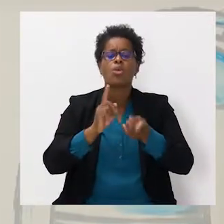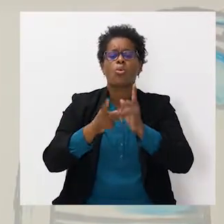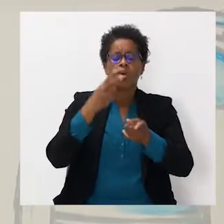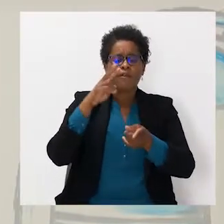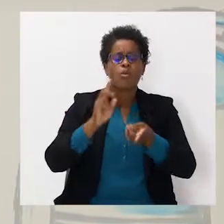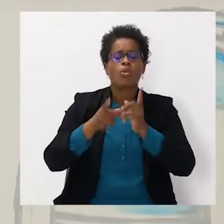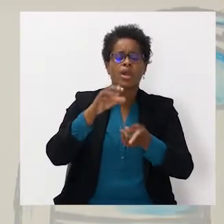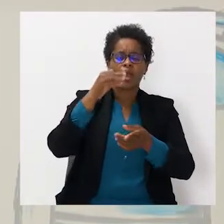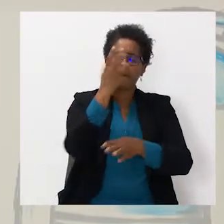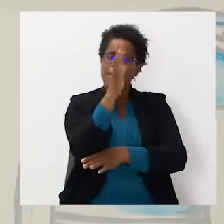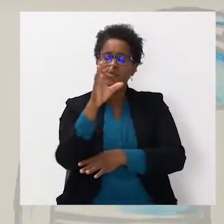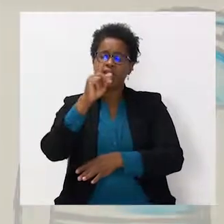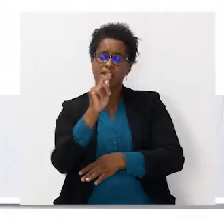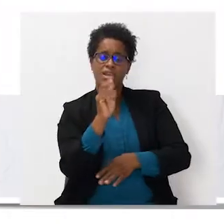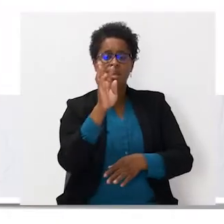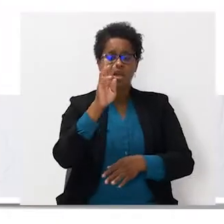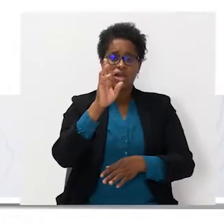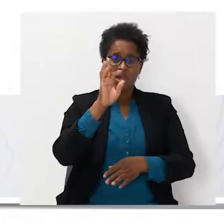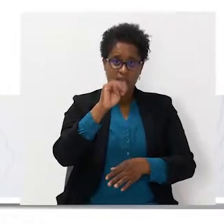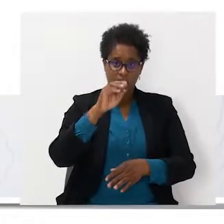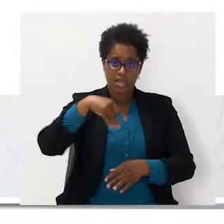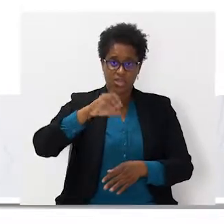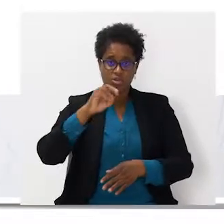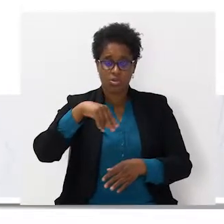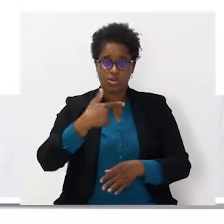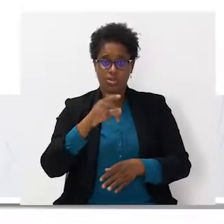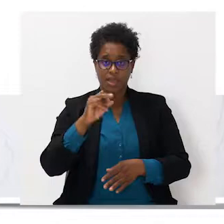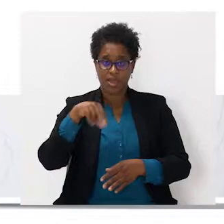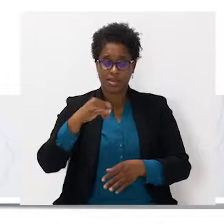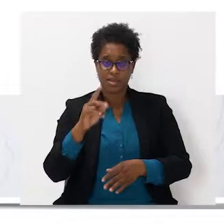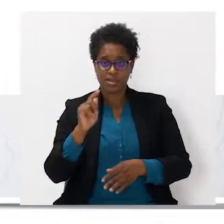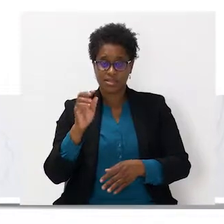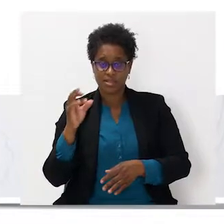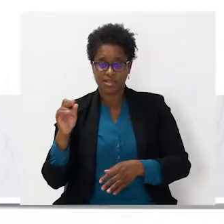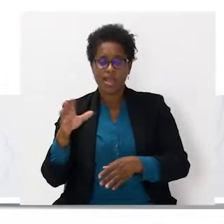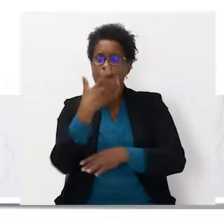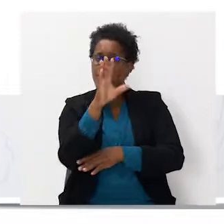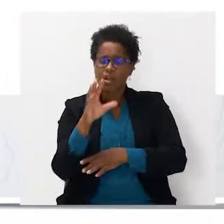significa plantas espontâneas. São as plantas que crescem